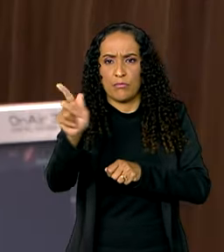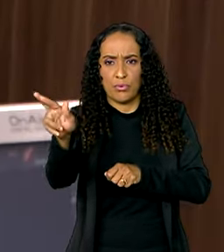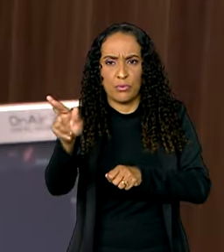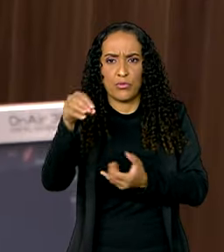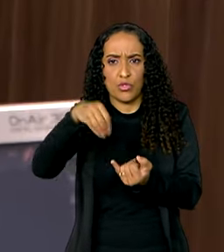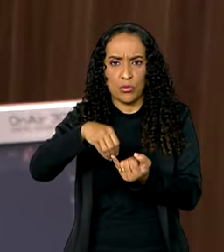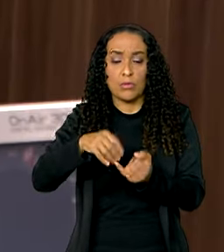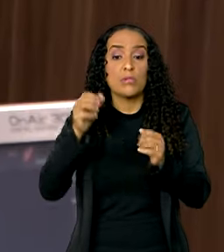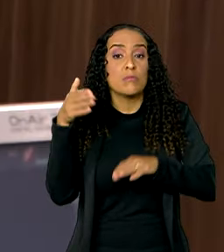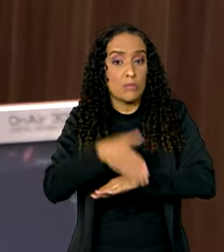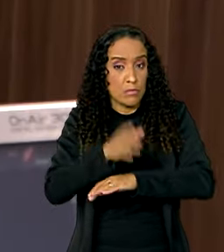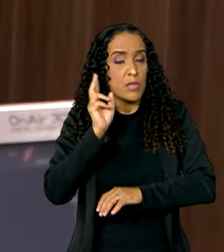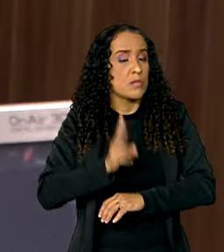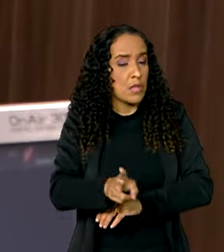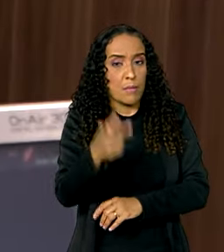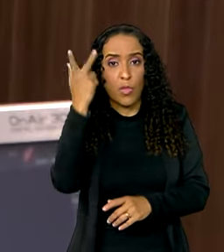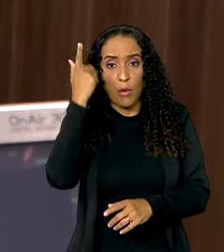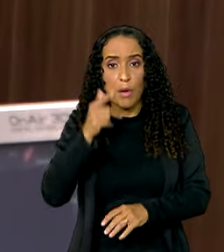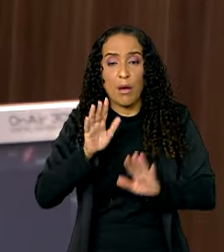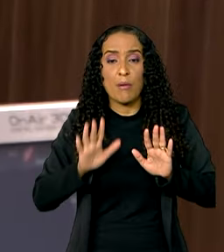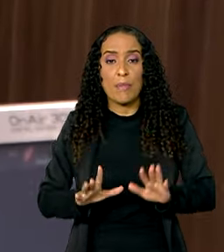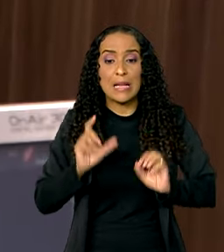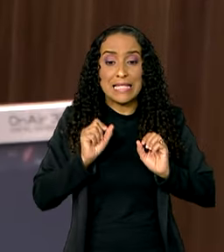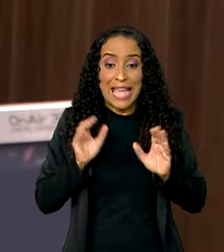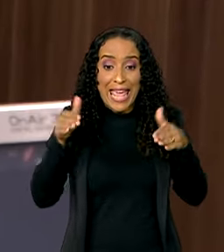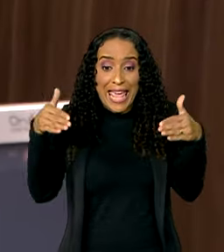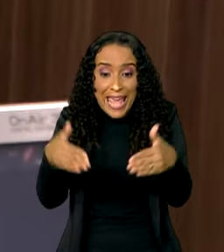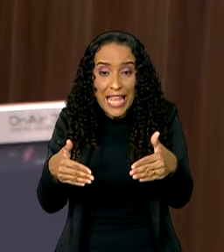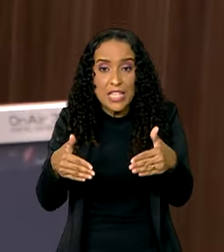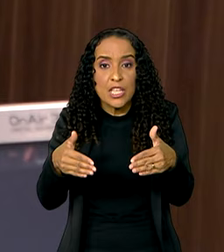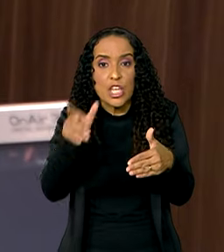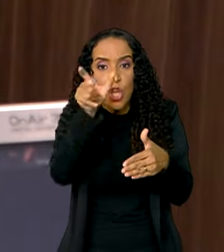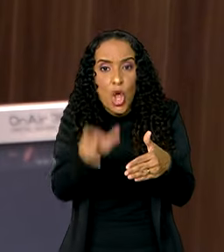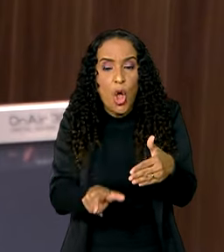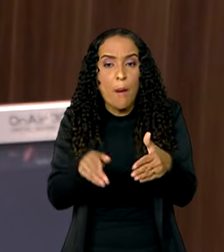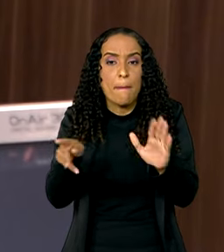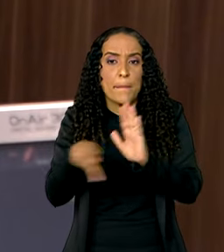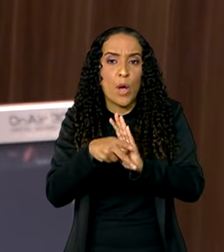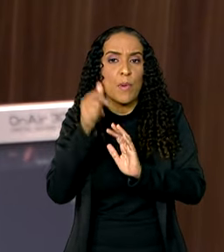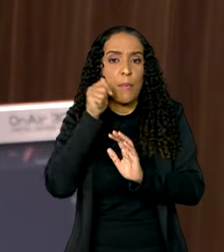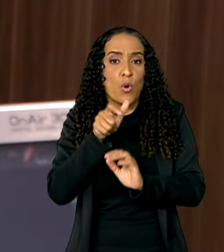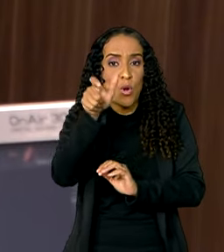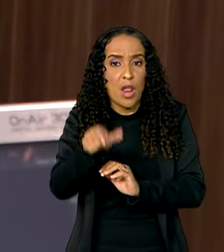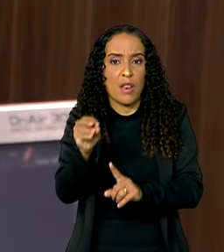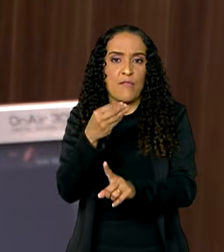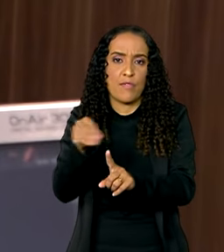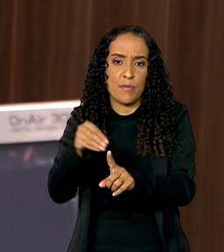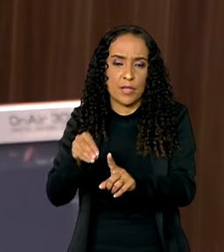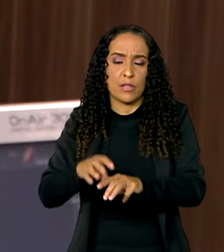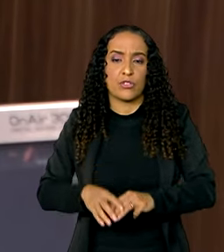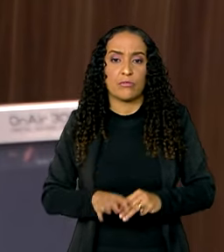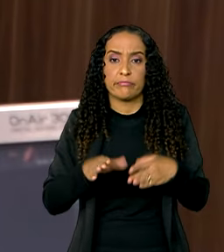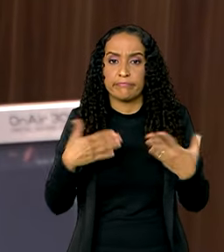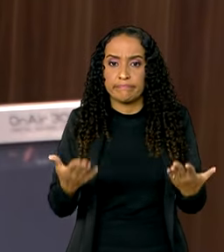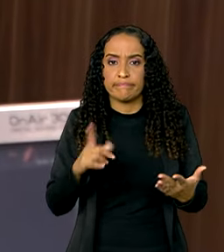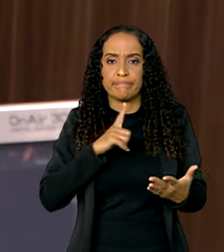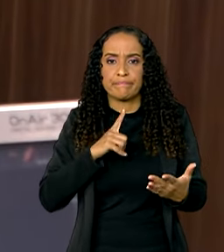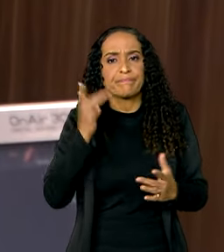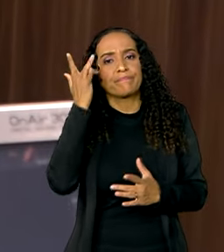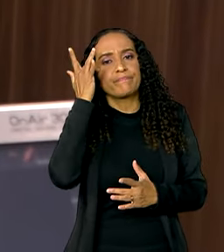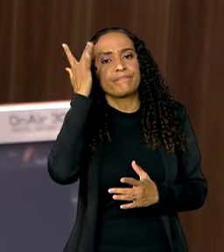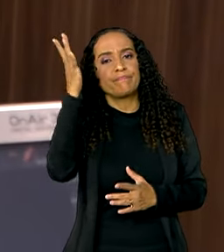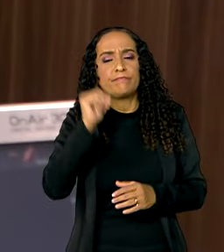participam sempre normalmente né mas essa é um foco voltado para as mulheres em vulnerabilidade então é uma